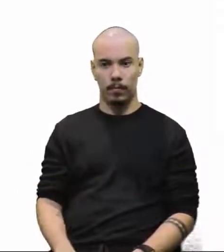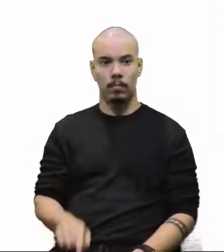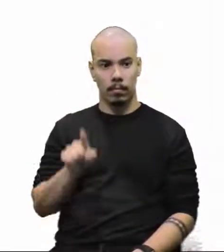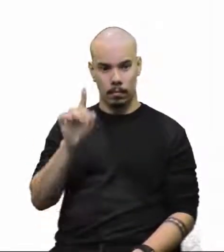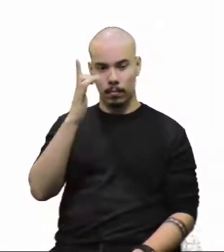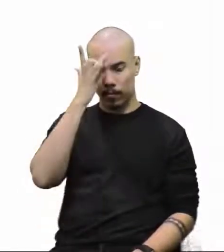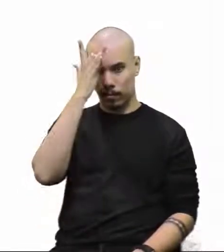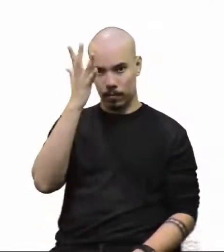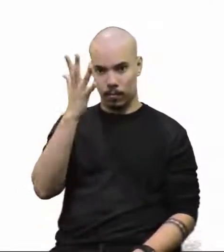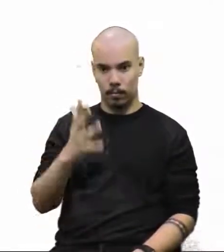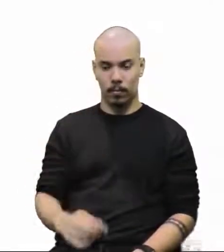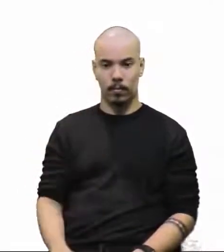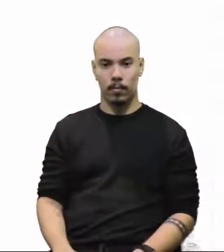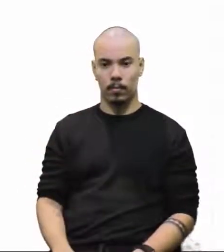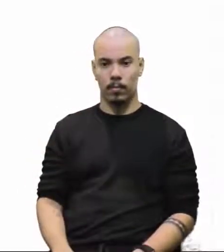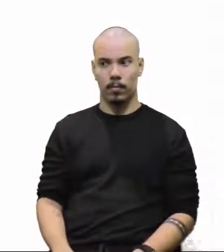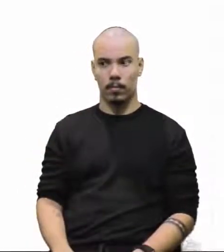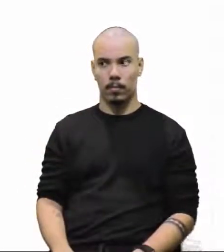Exatamente.